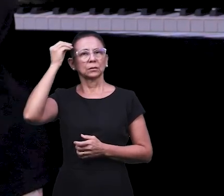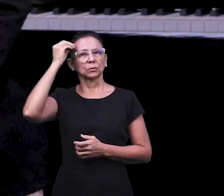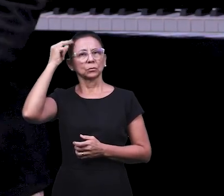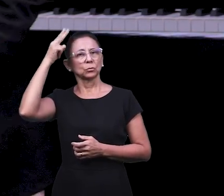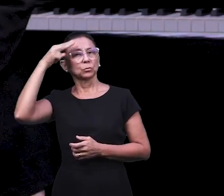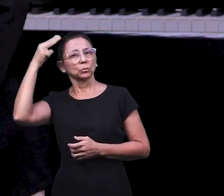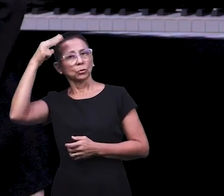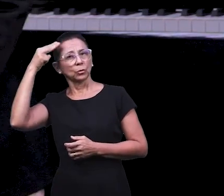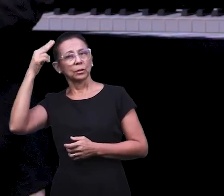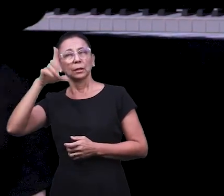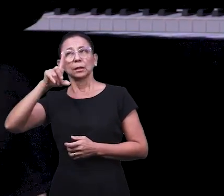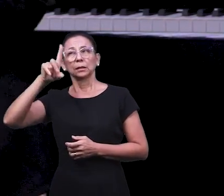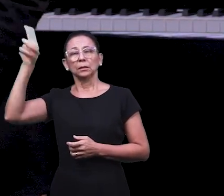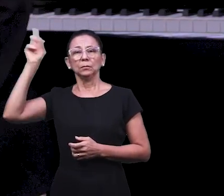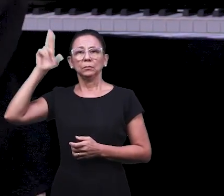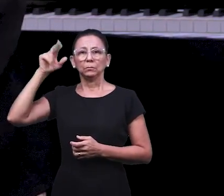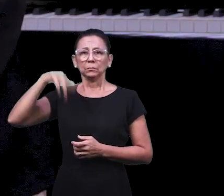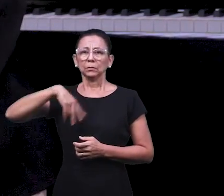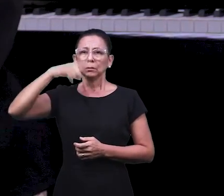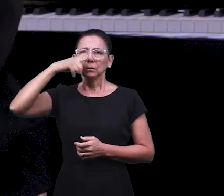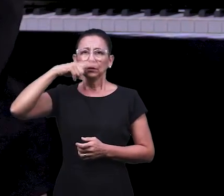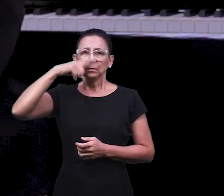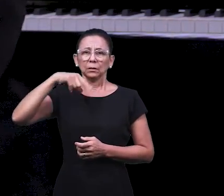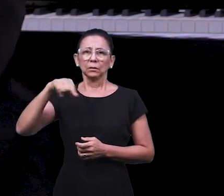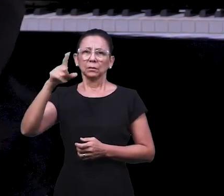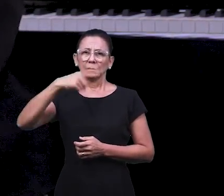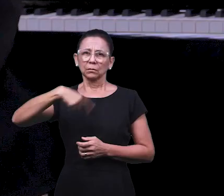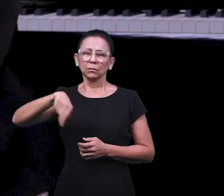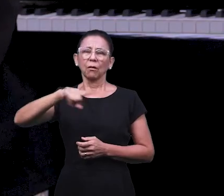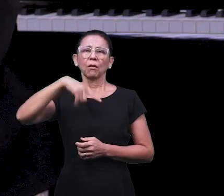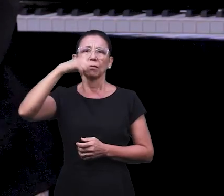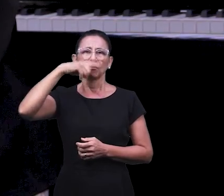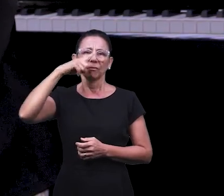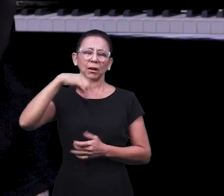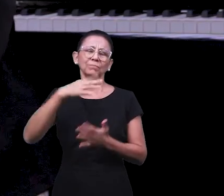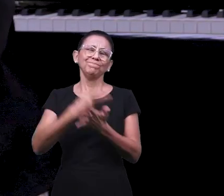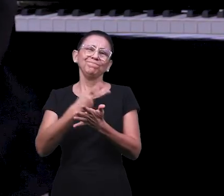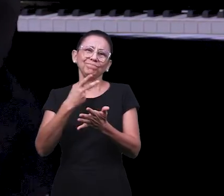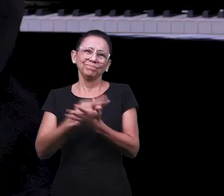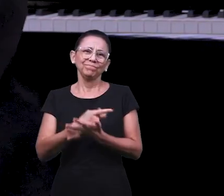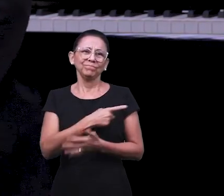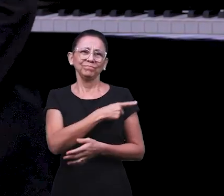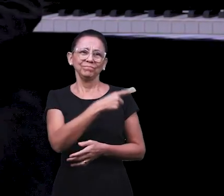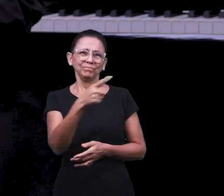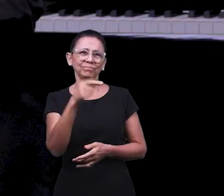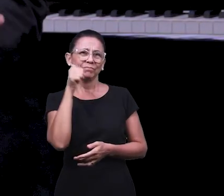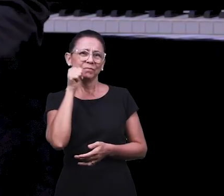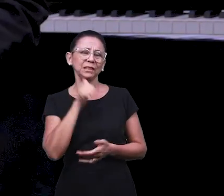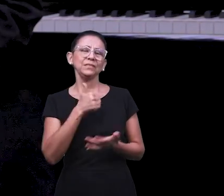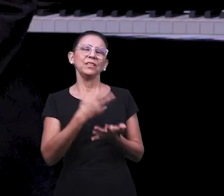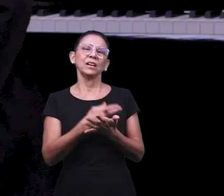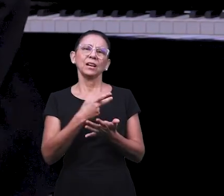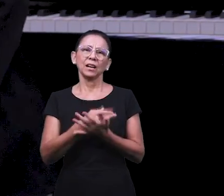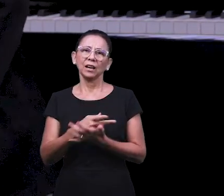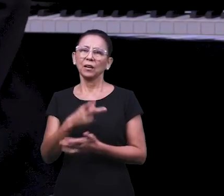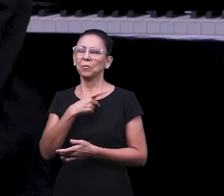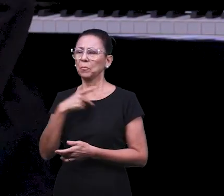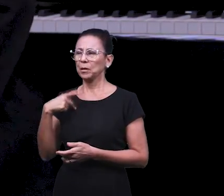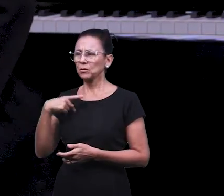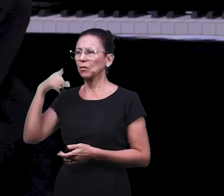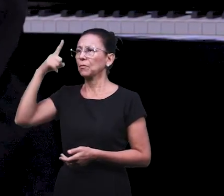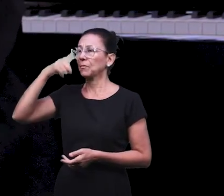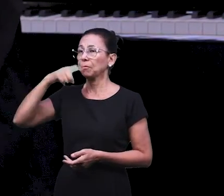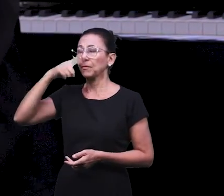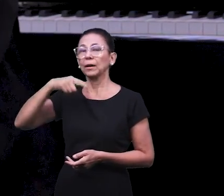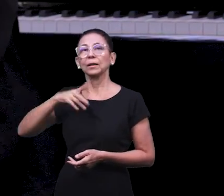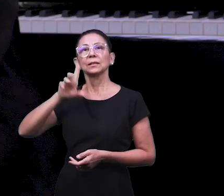Ele é aquele que nunca falha. Nós somos falhos. Eu vou errar muito, as meninas vão errar, o pastor, às vezes, da sua igreja vai ter falhas,